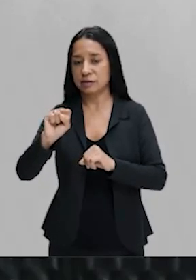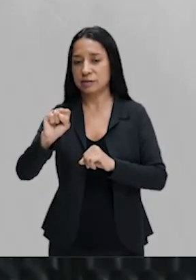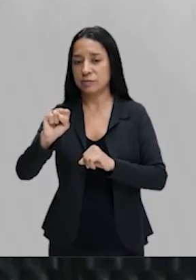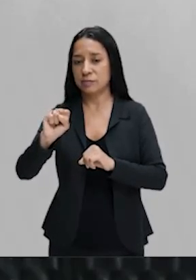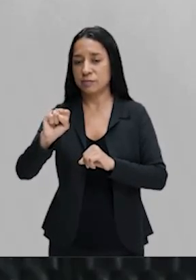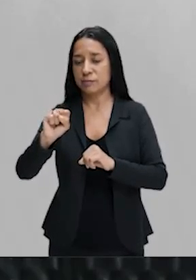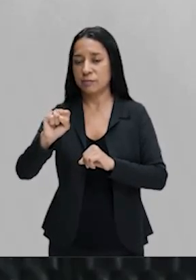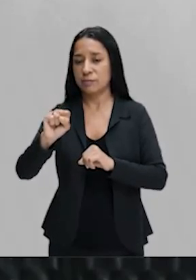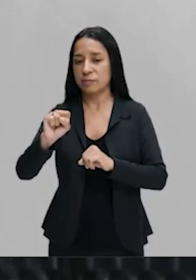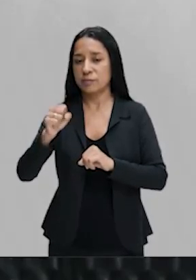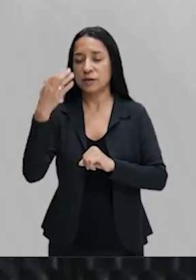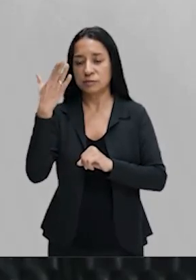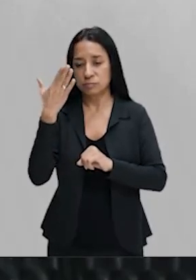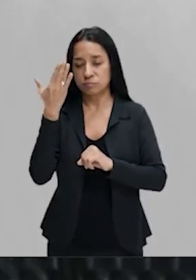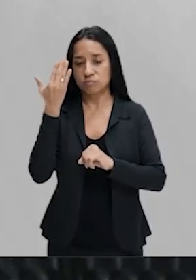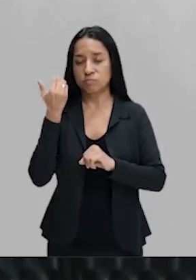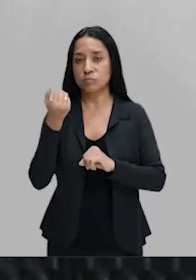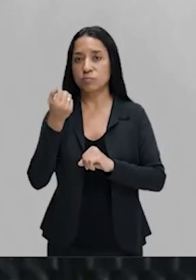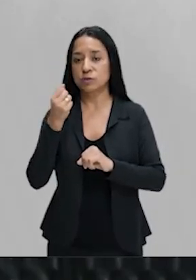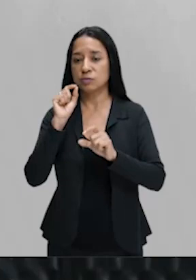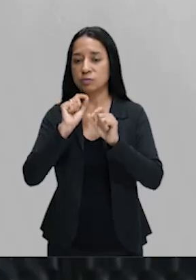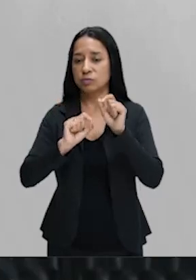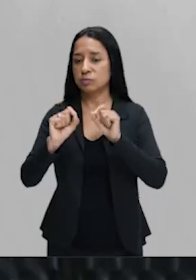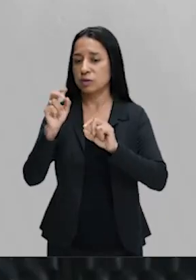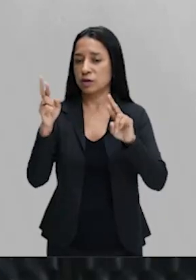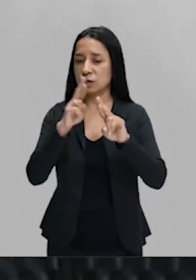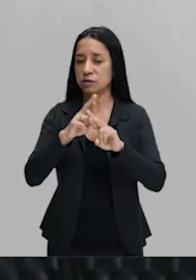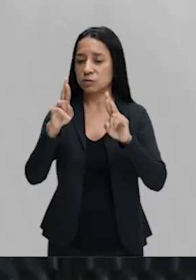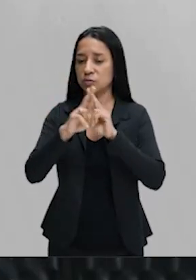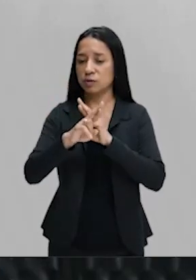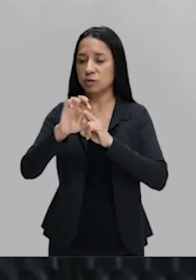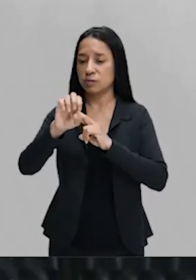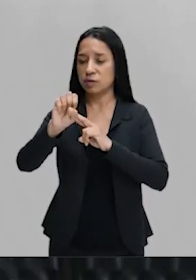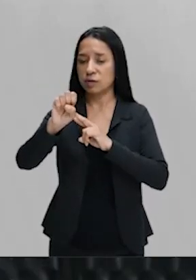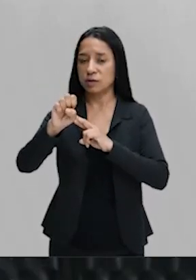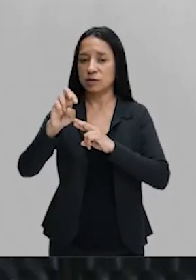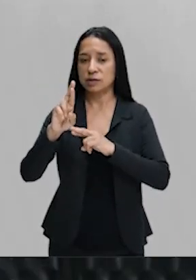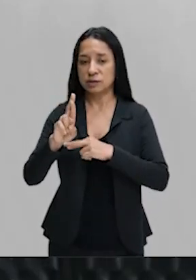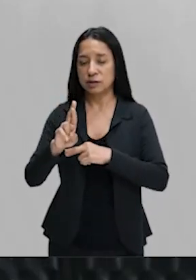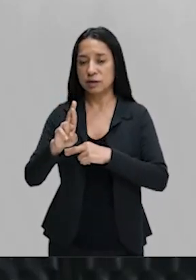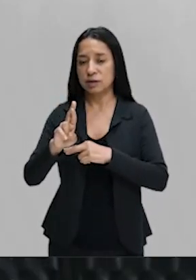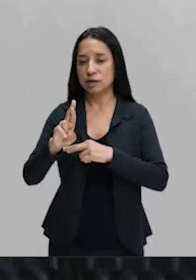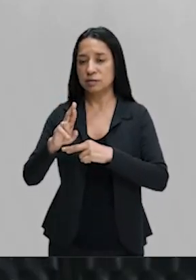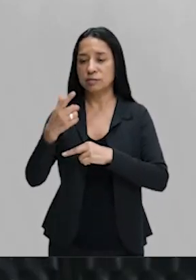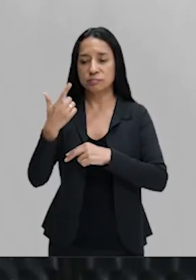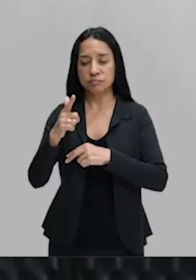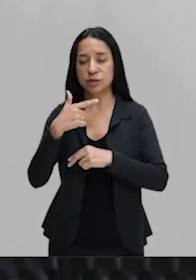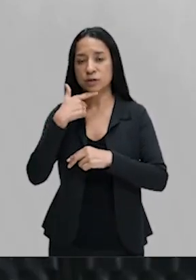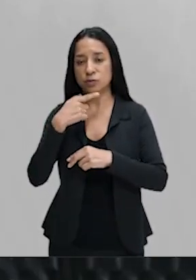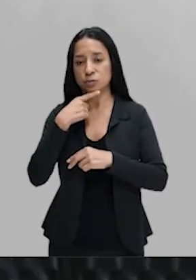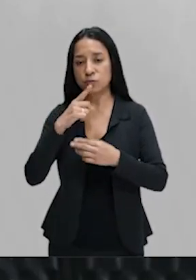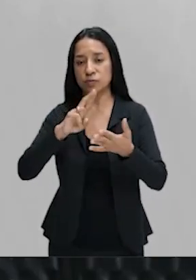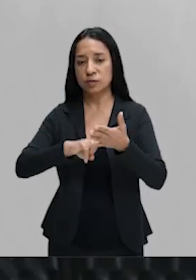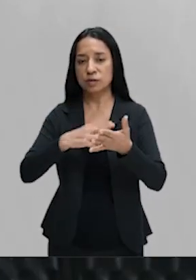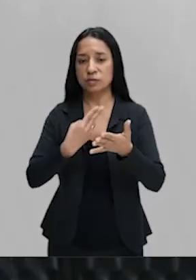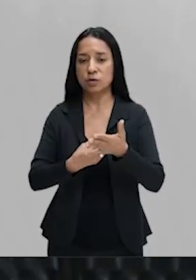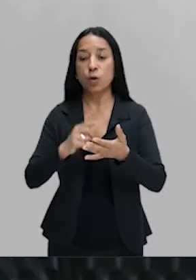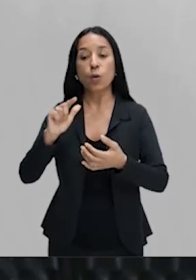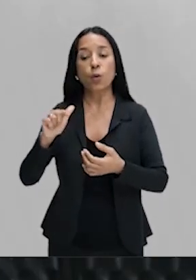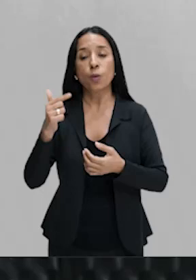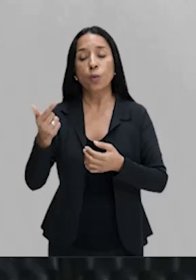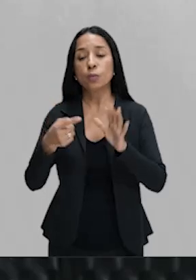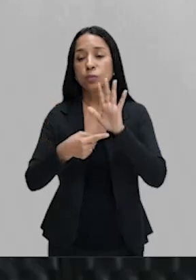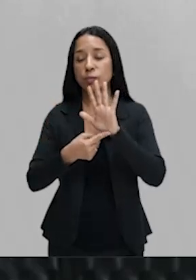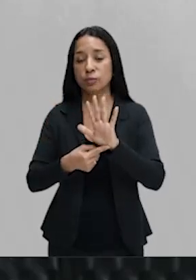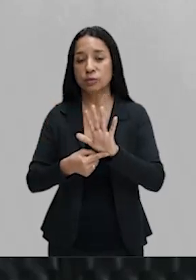eu, sabendo que está relacionado ao verbo ser, eu não vou ter dúvidas em traduzir. Uma outra coisa que eu quero mostrar para